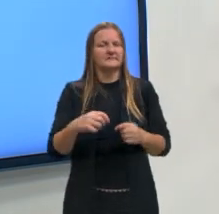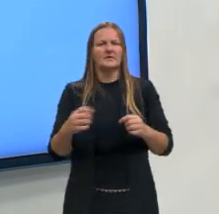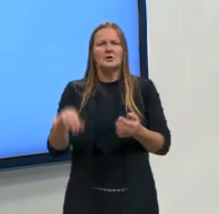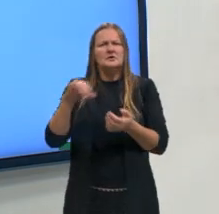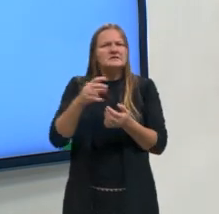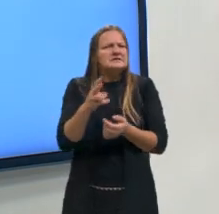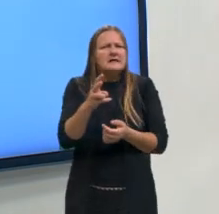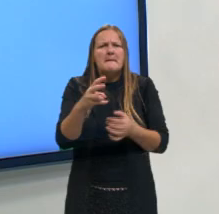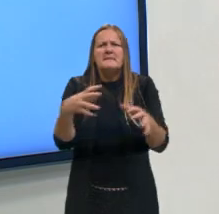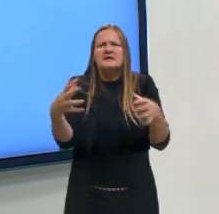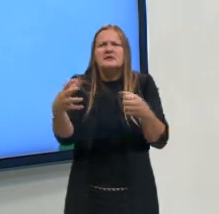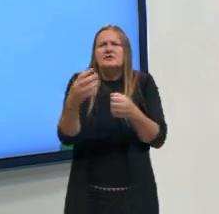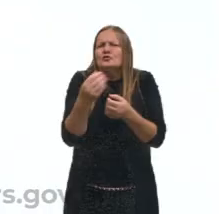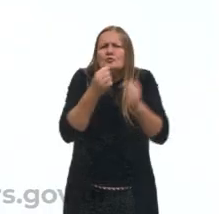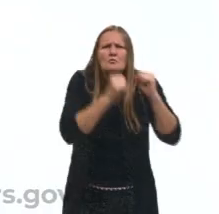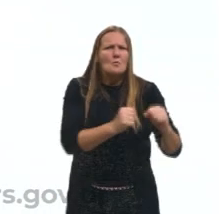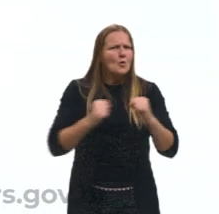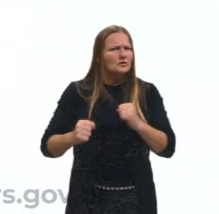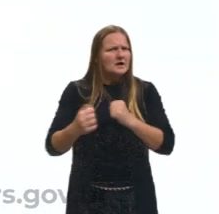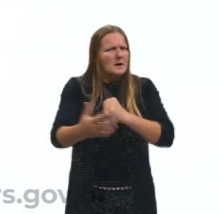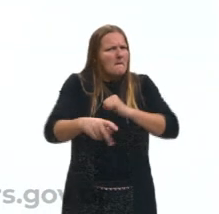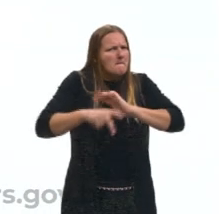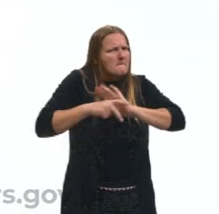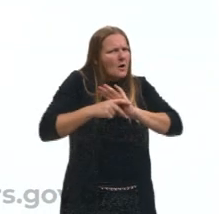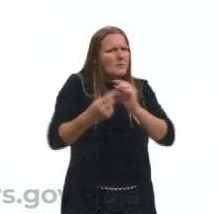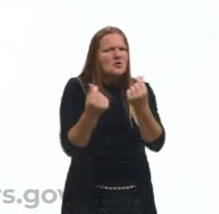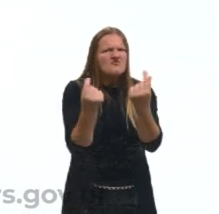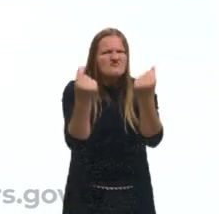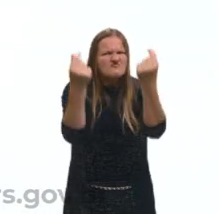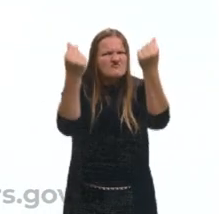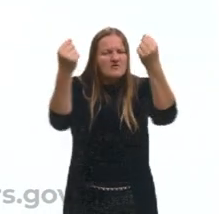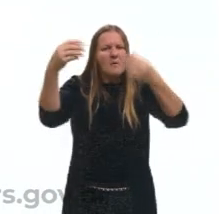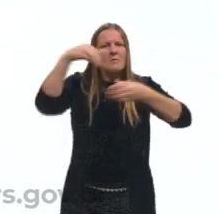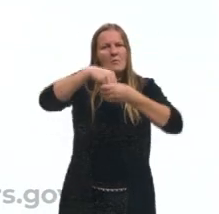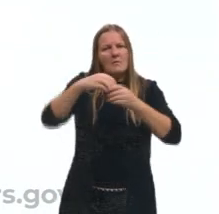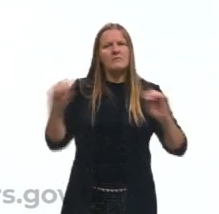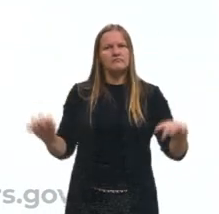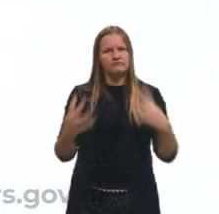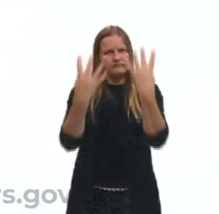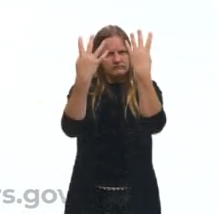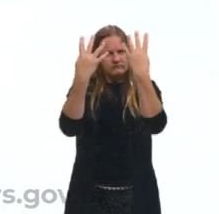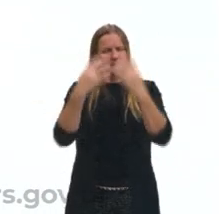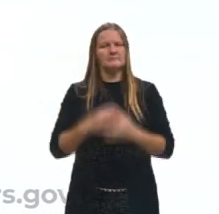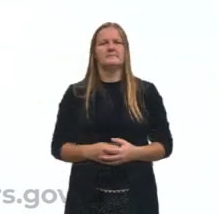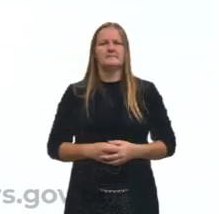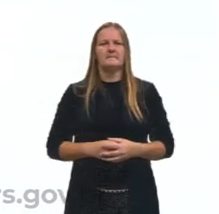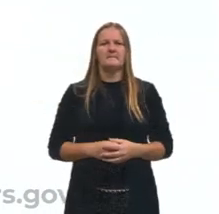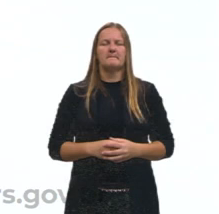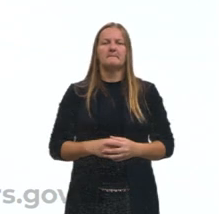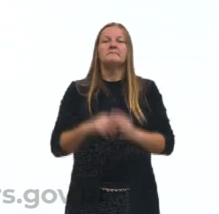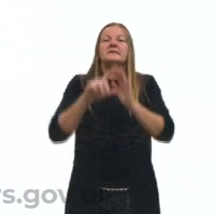concentravam grande parte do poder e da riqueza em Atenas depois de um tempo né Então